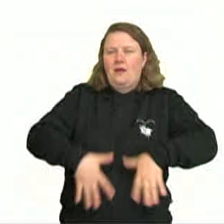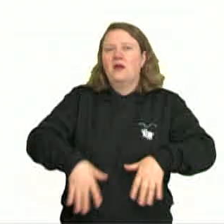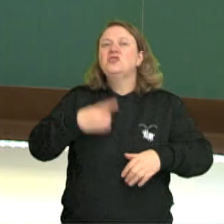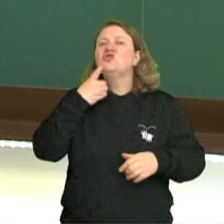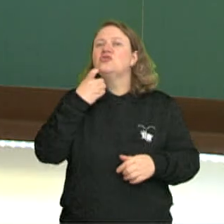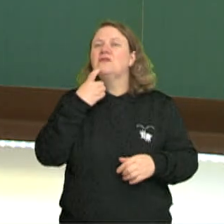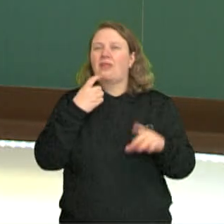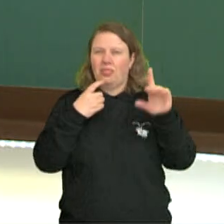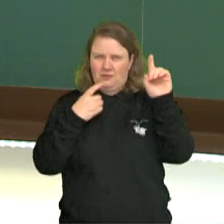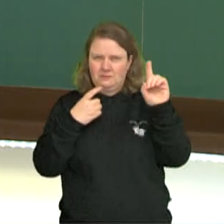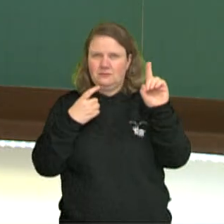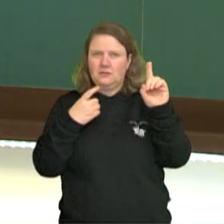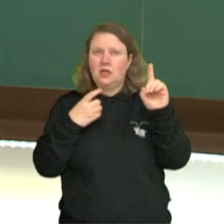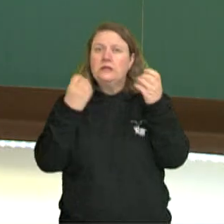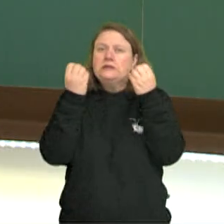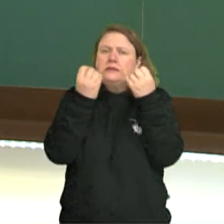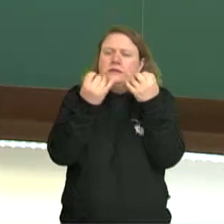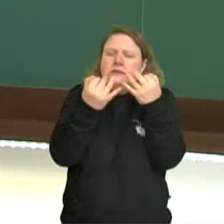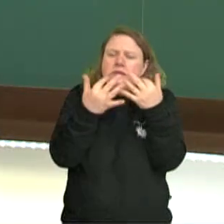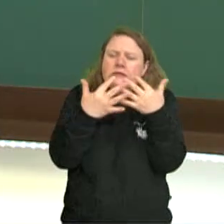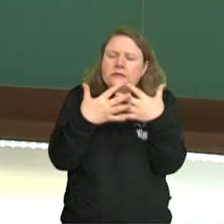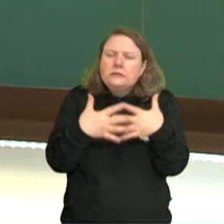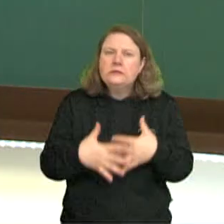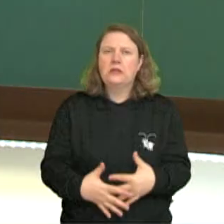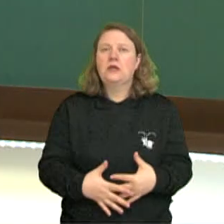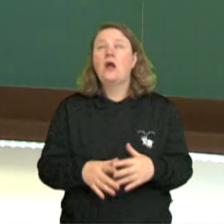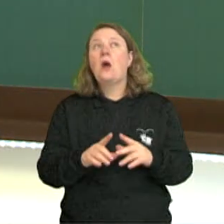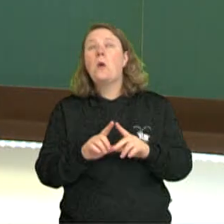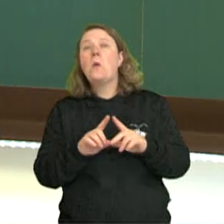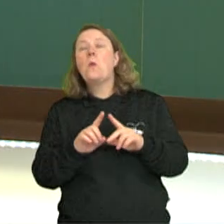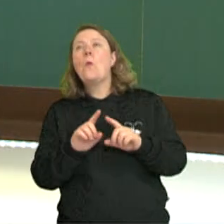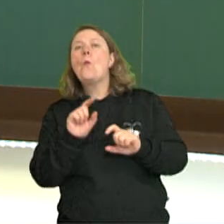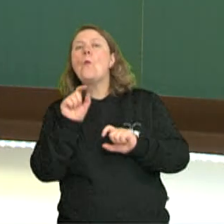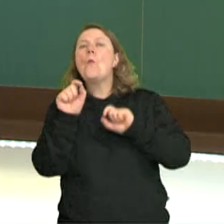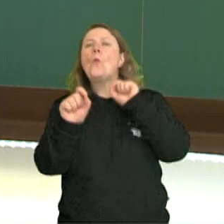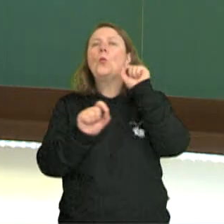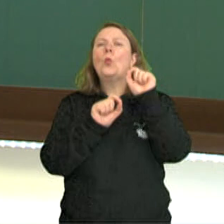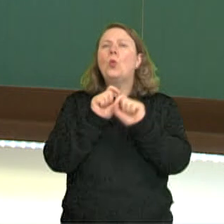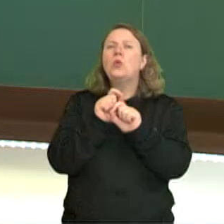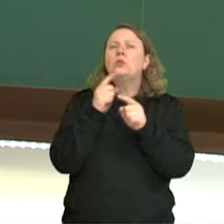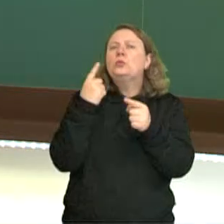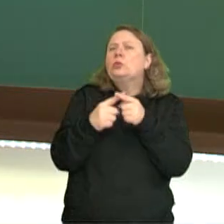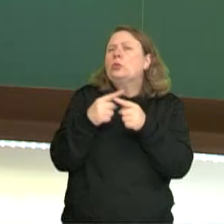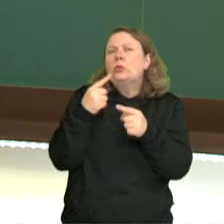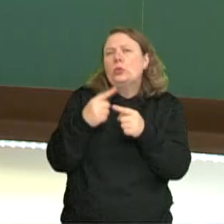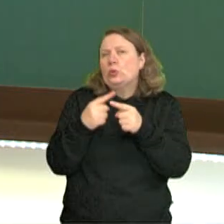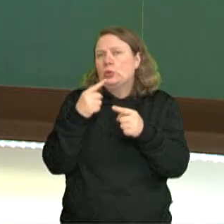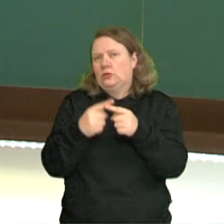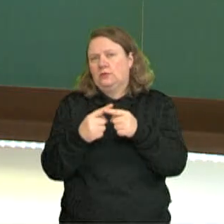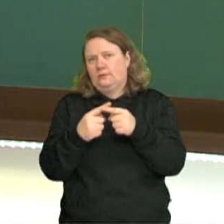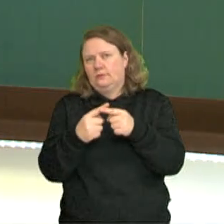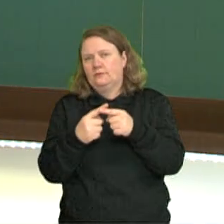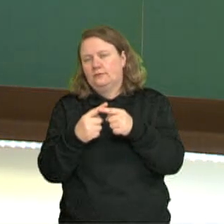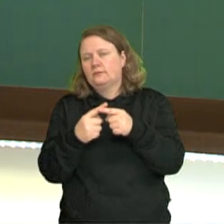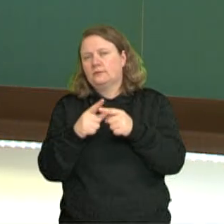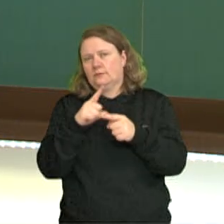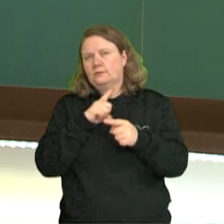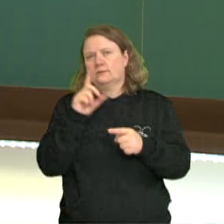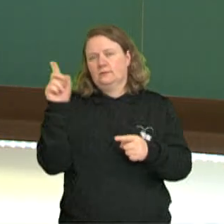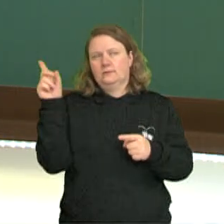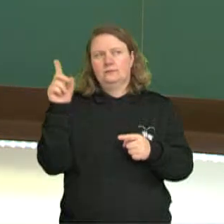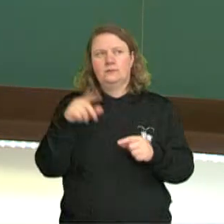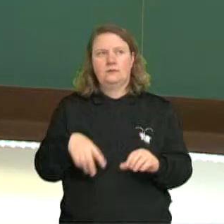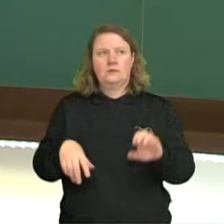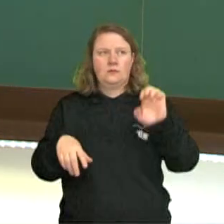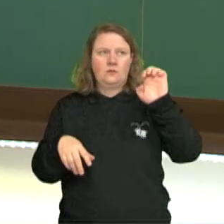também sugere, né, explicam, pois, porque são exemplos de conjunções